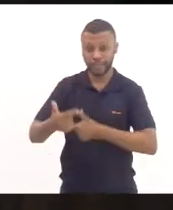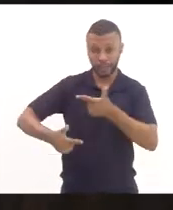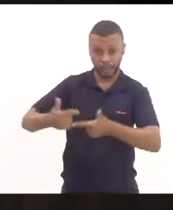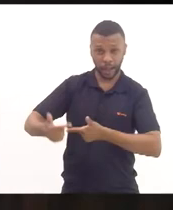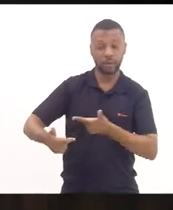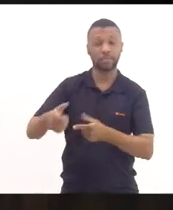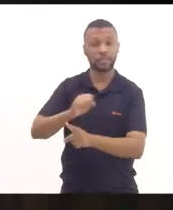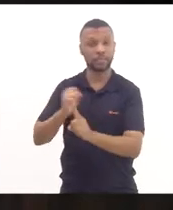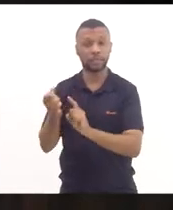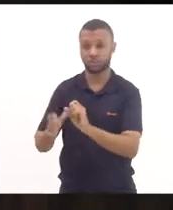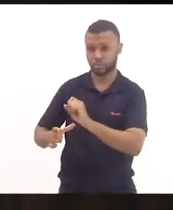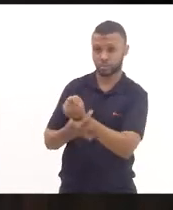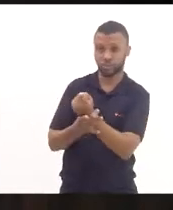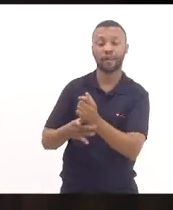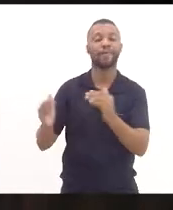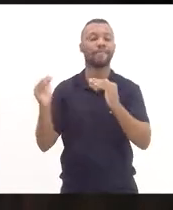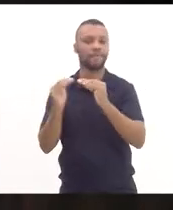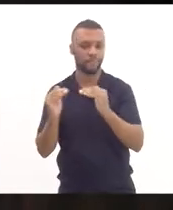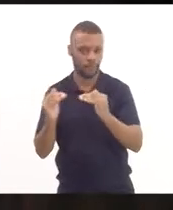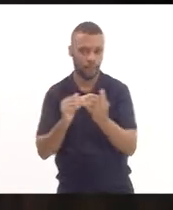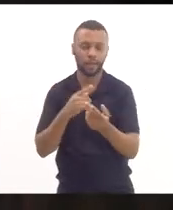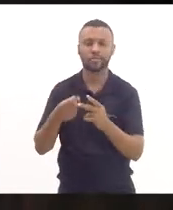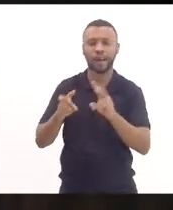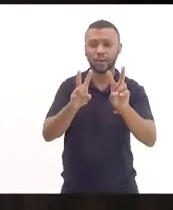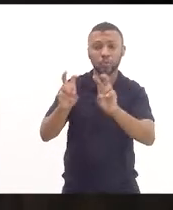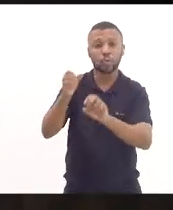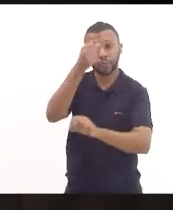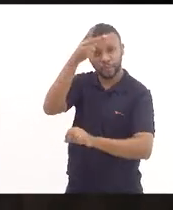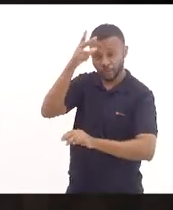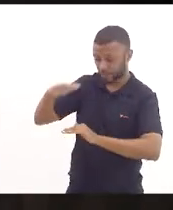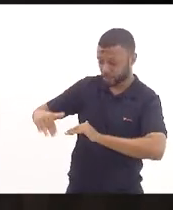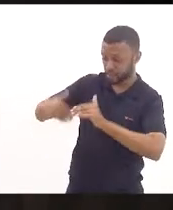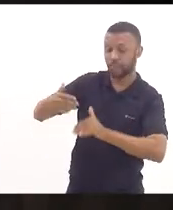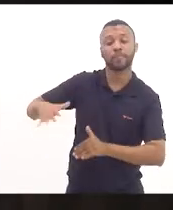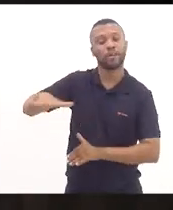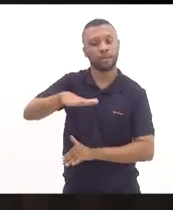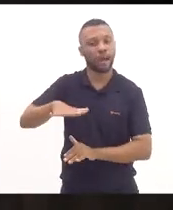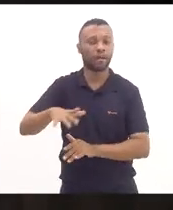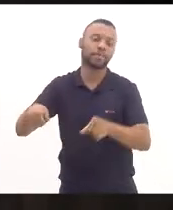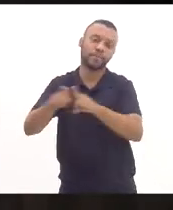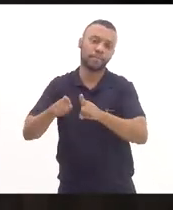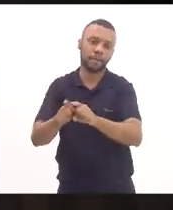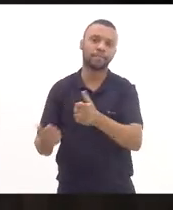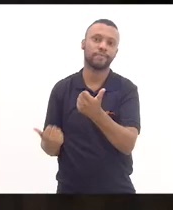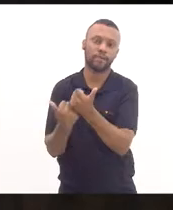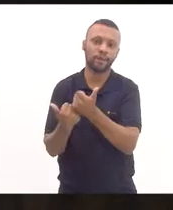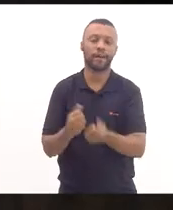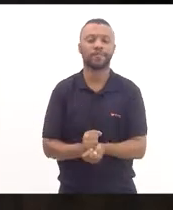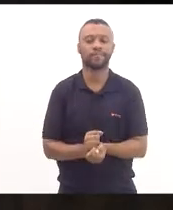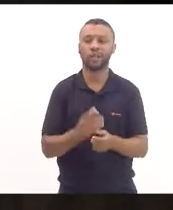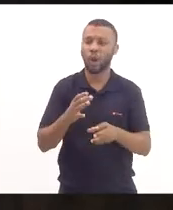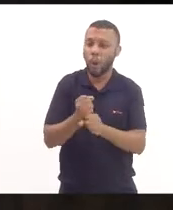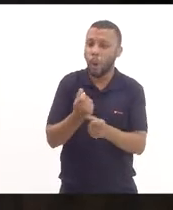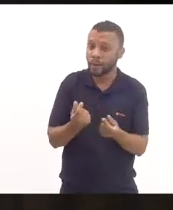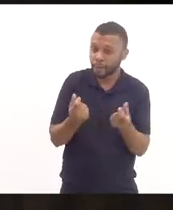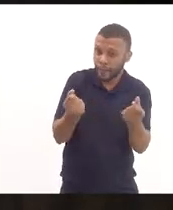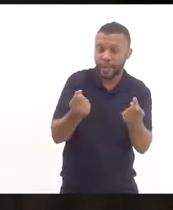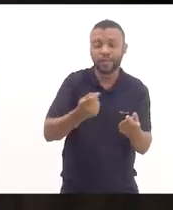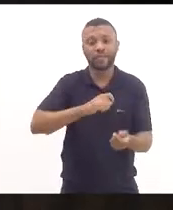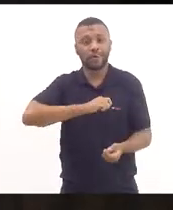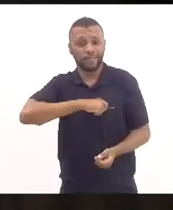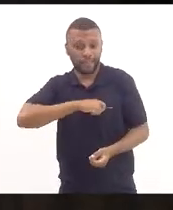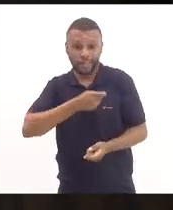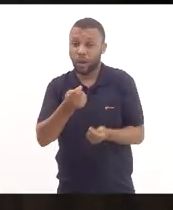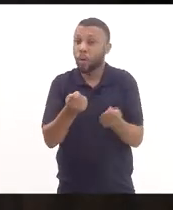Seguridade Social, favorável. De Assuntos Municipais e Desenvolvimento Regional, favorável. De Economia, Indústria e Comércio, favorável. De Orçamento, Finanças, Fiscalização